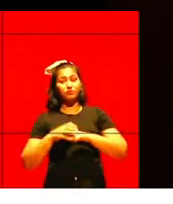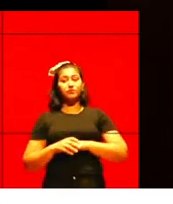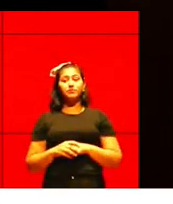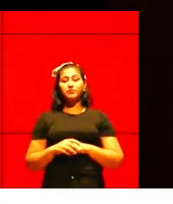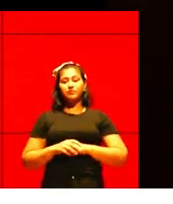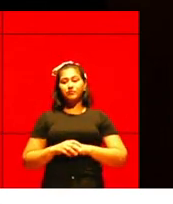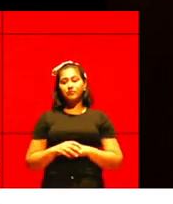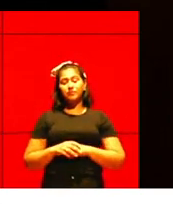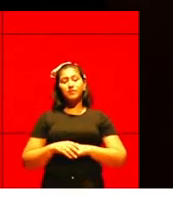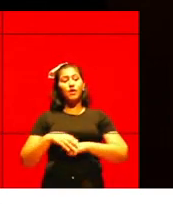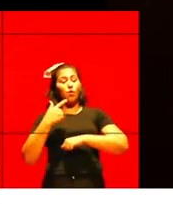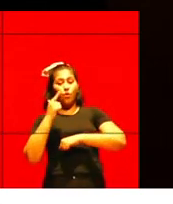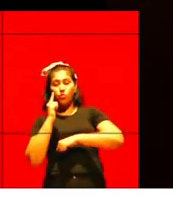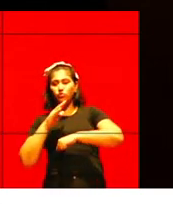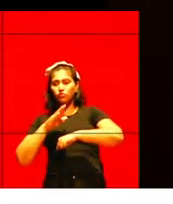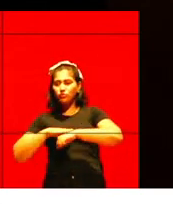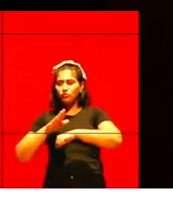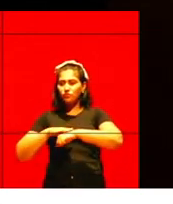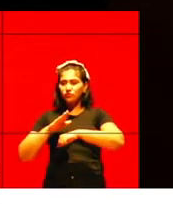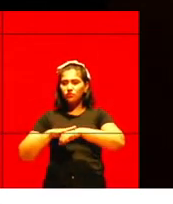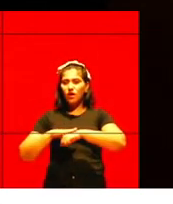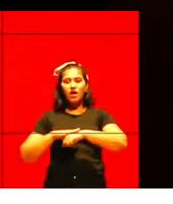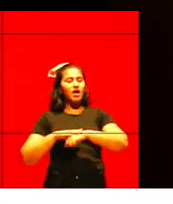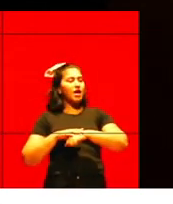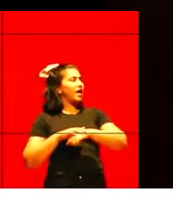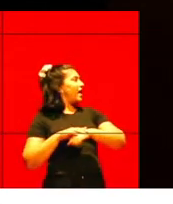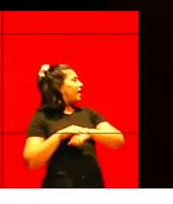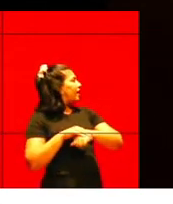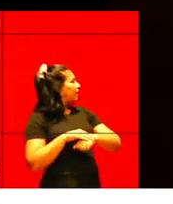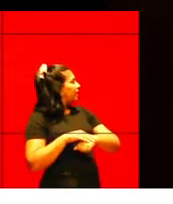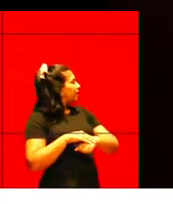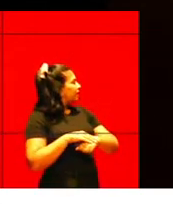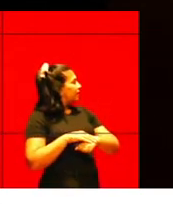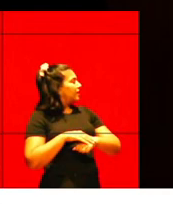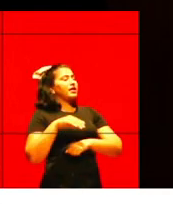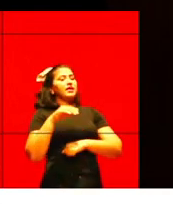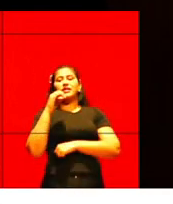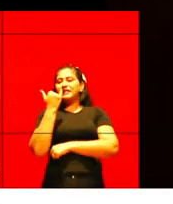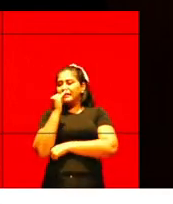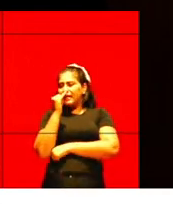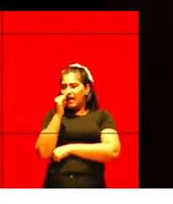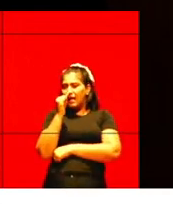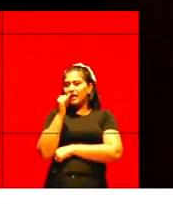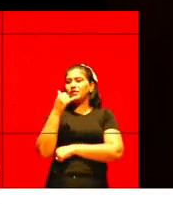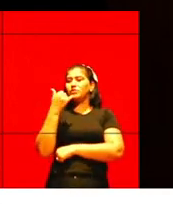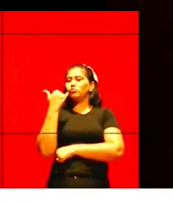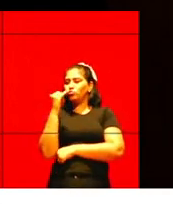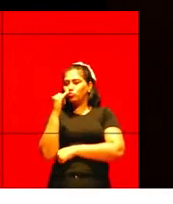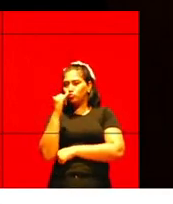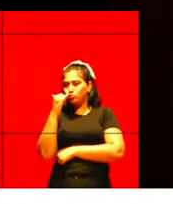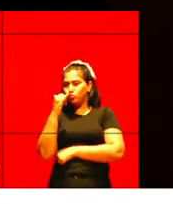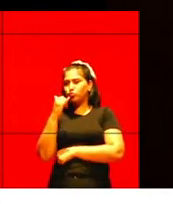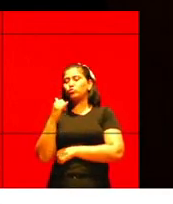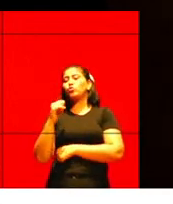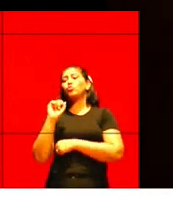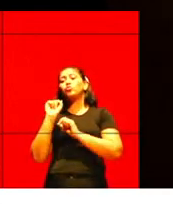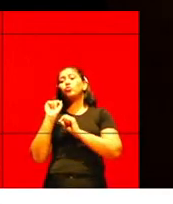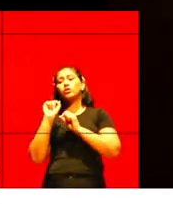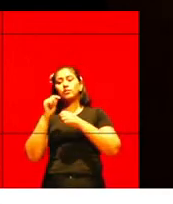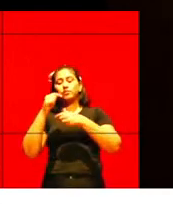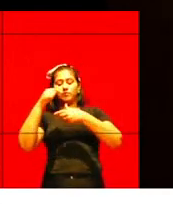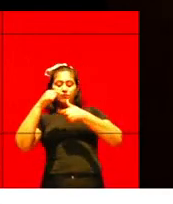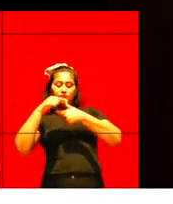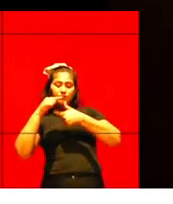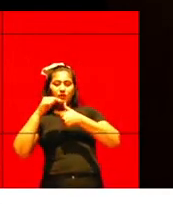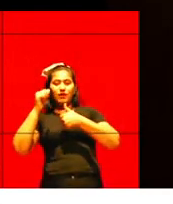tá? Funções energéticas. Quem exerce a função energética, especificamente, são